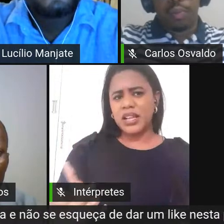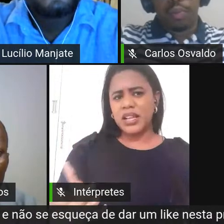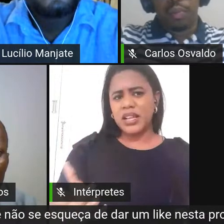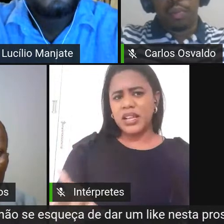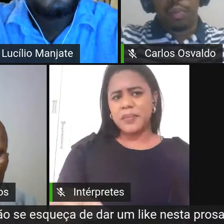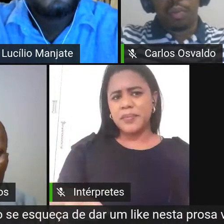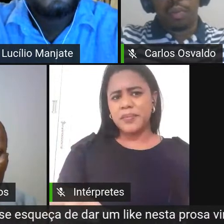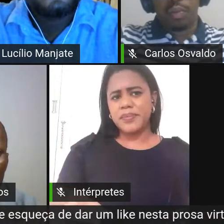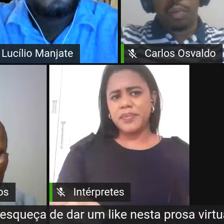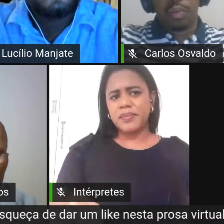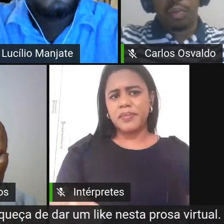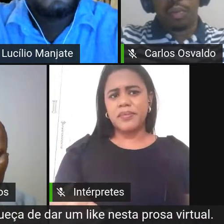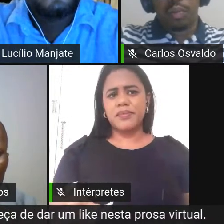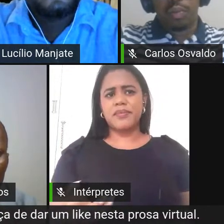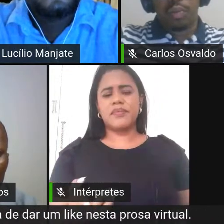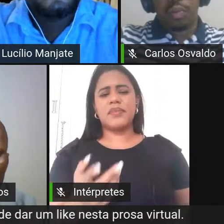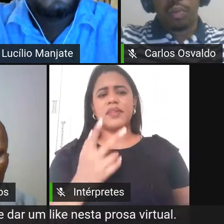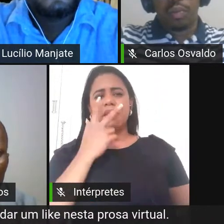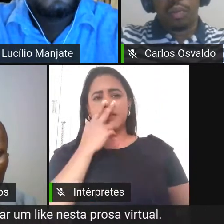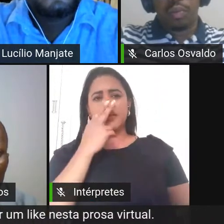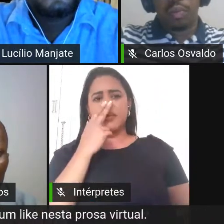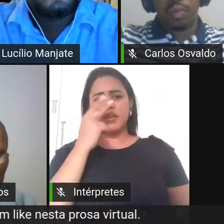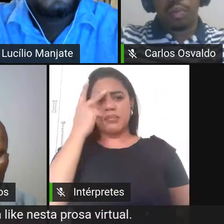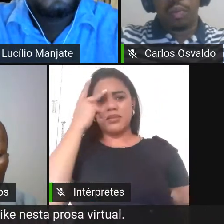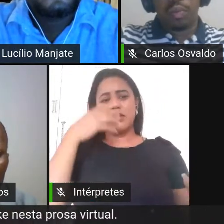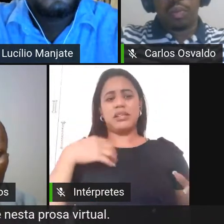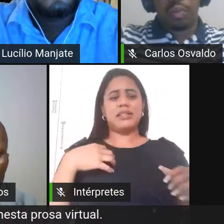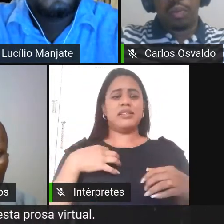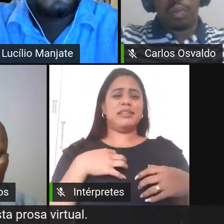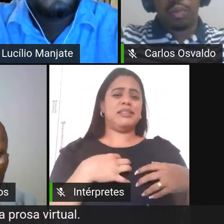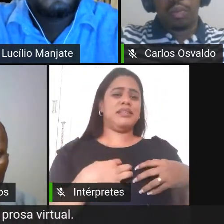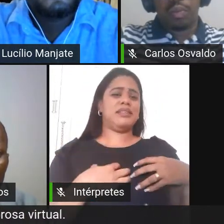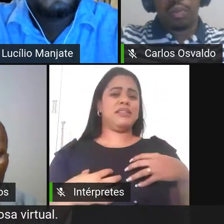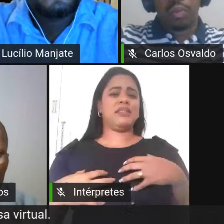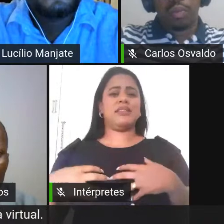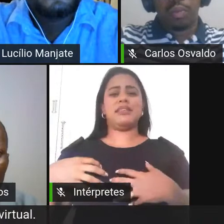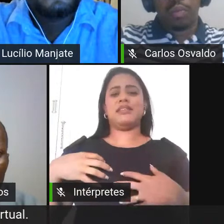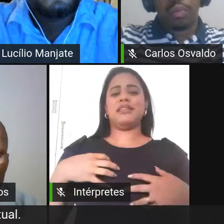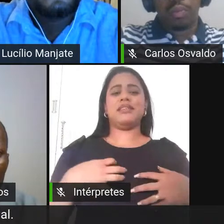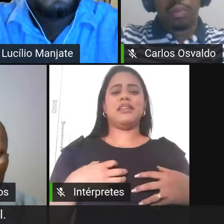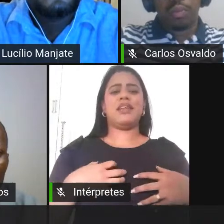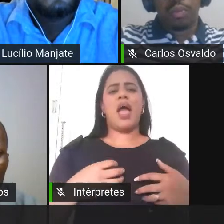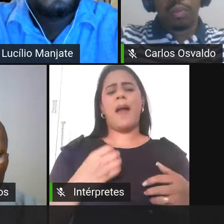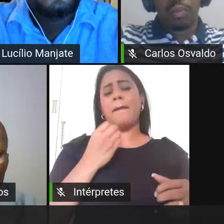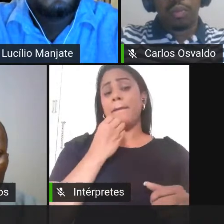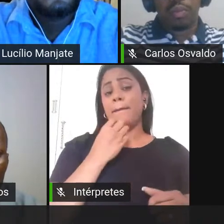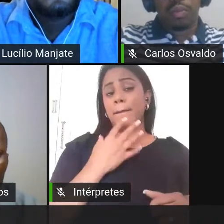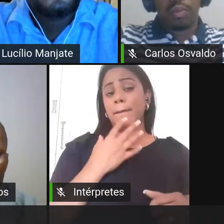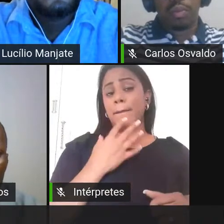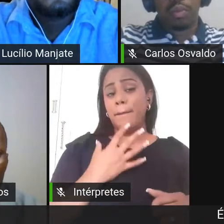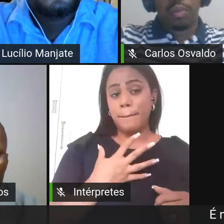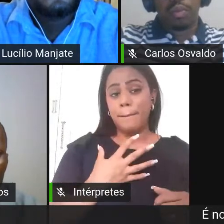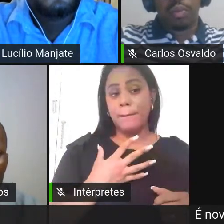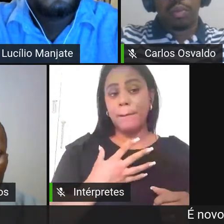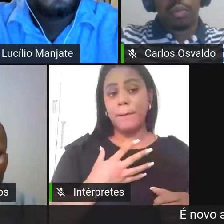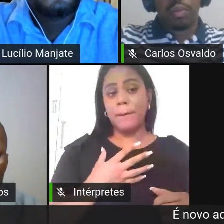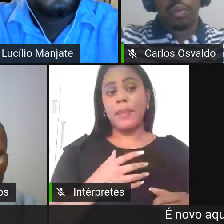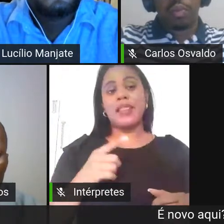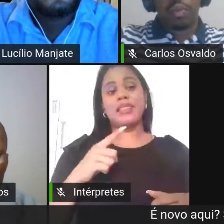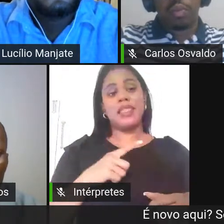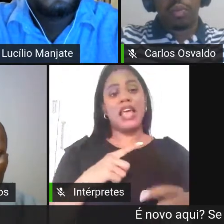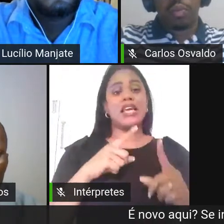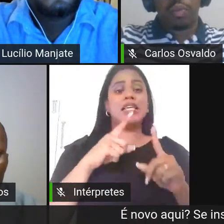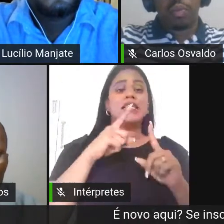uma coisa que, pelo menos a mim, me causa um bocadinho de desconforto. É como se dissessem assim, bom, há este tipo